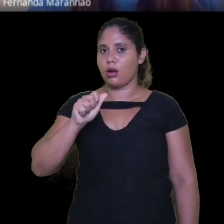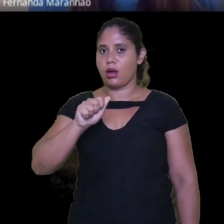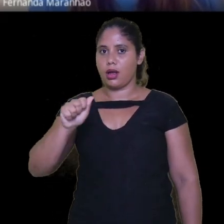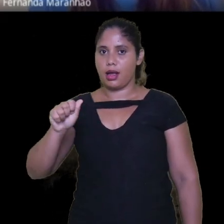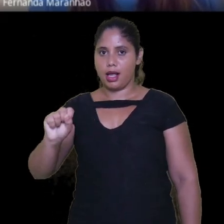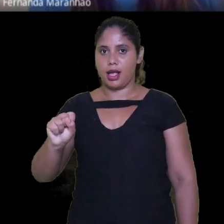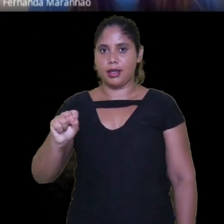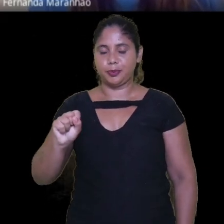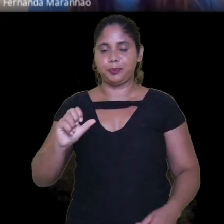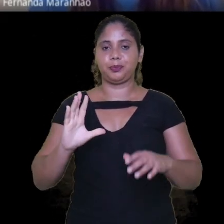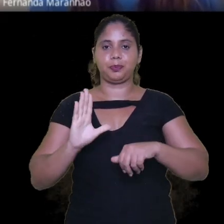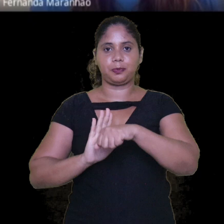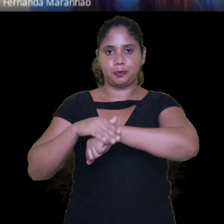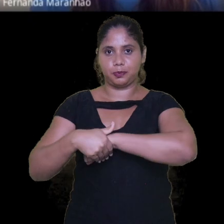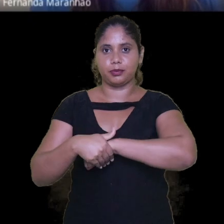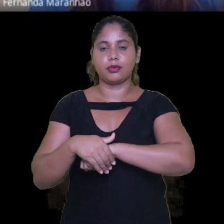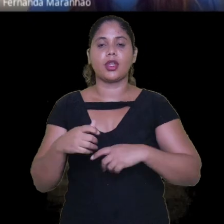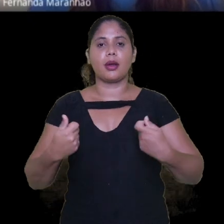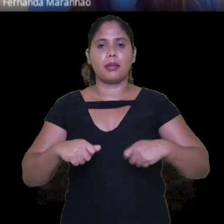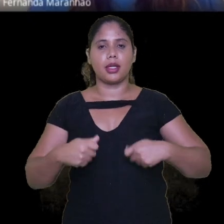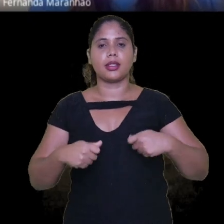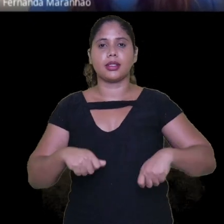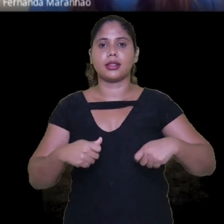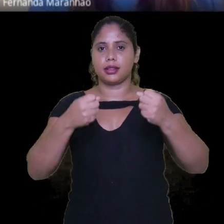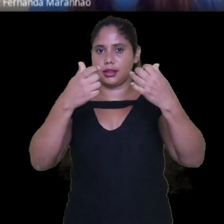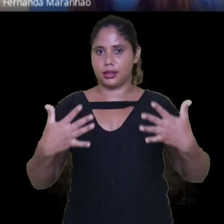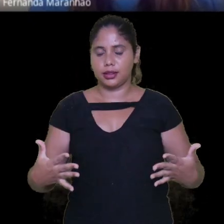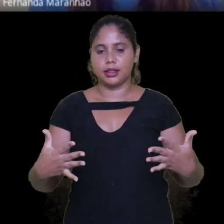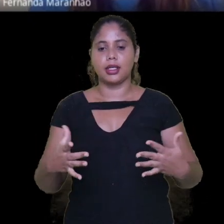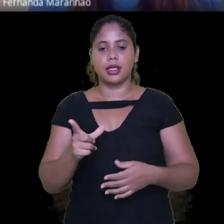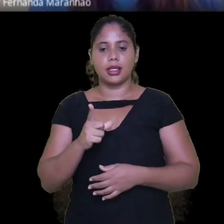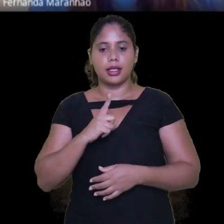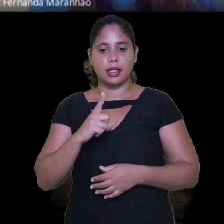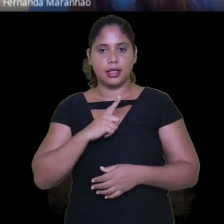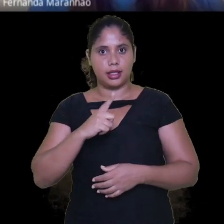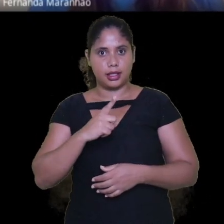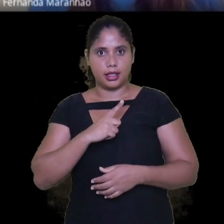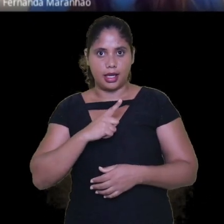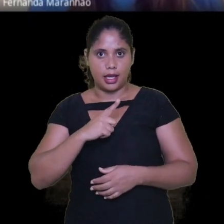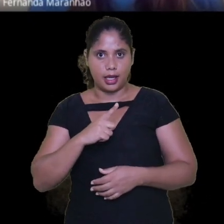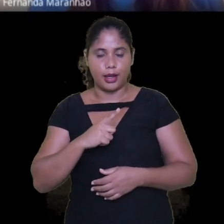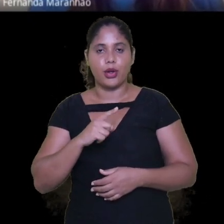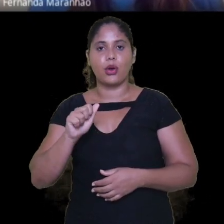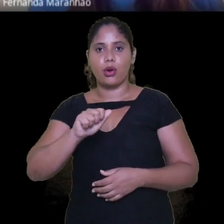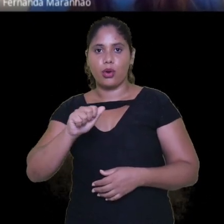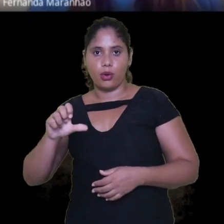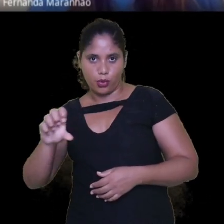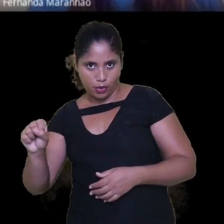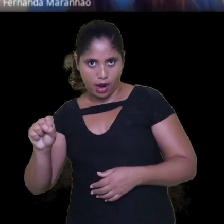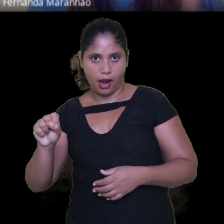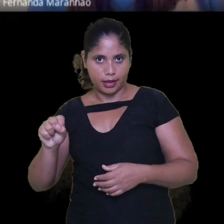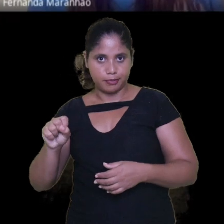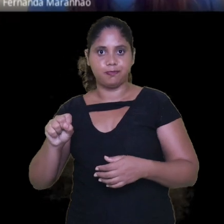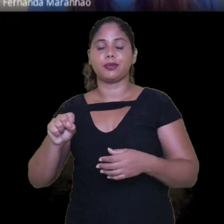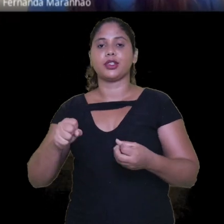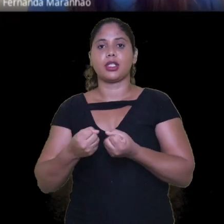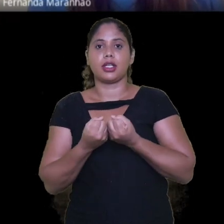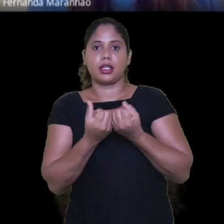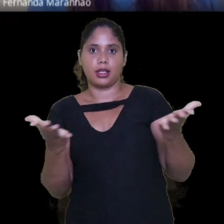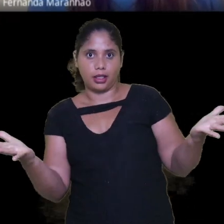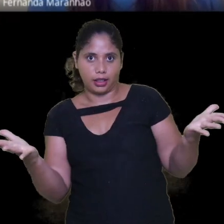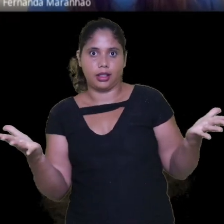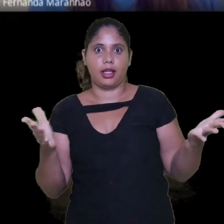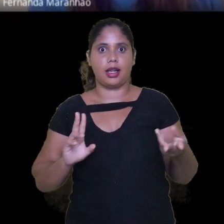alguns colegas acabam sugerindo que a paciente parta o comprimido ao meio, para que tomem um comprimido de 100 mais uma dose de